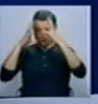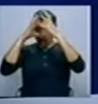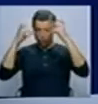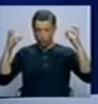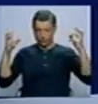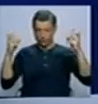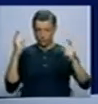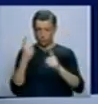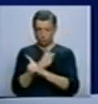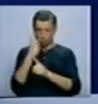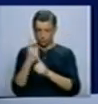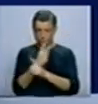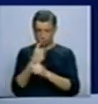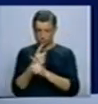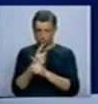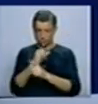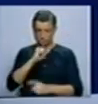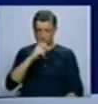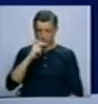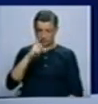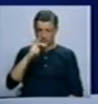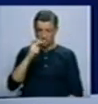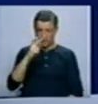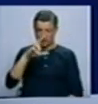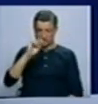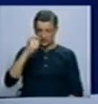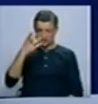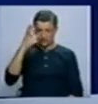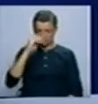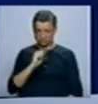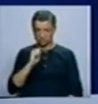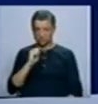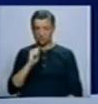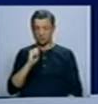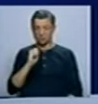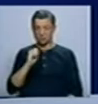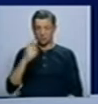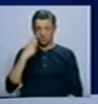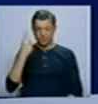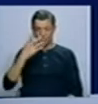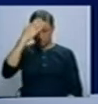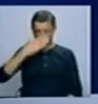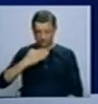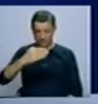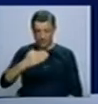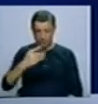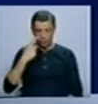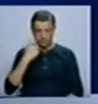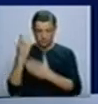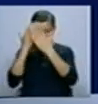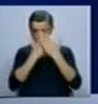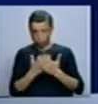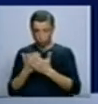novidades sobre supergaláxias. E, olha, ainda sobre galáxias, e vimos há bocado uma animação, foi também conhecido esta semana um estudo que